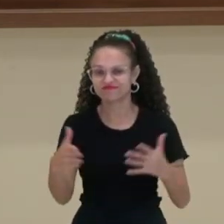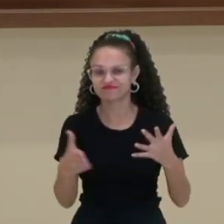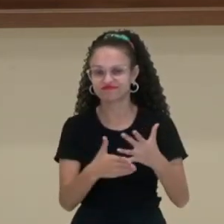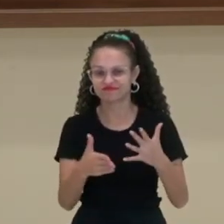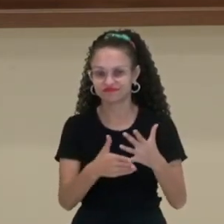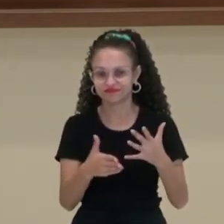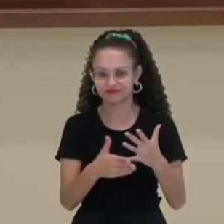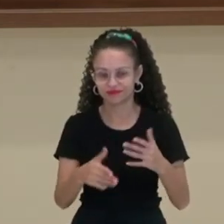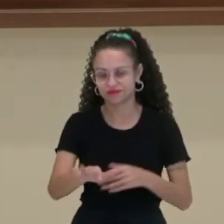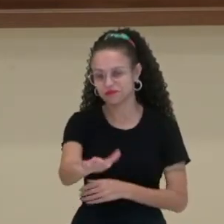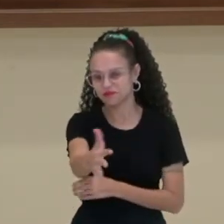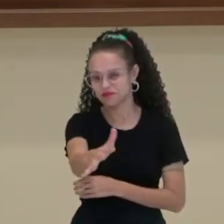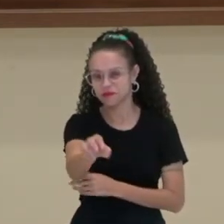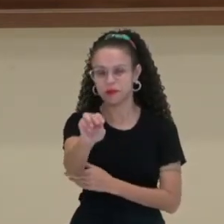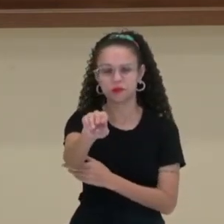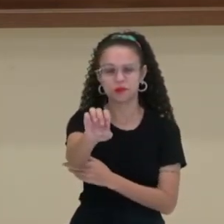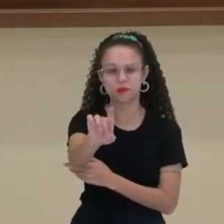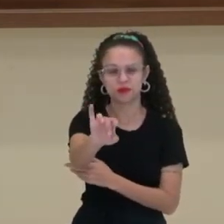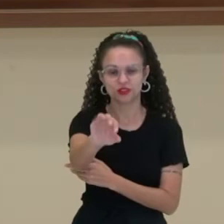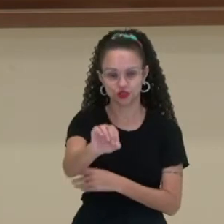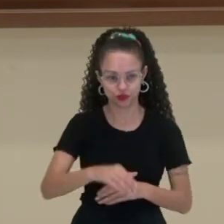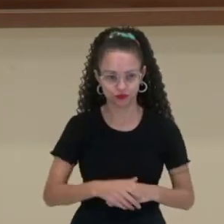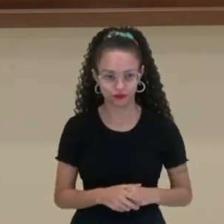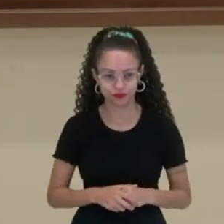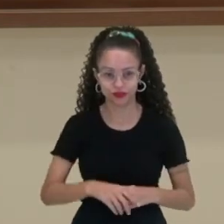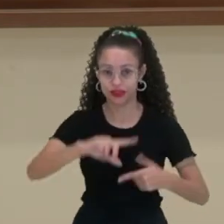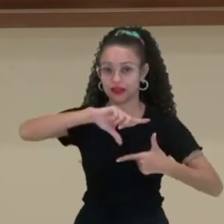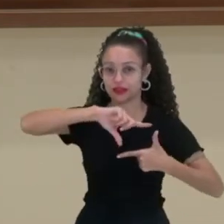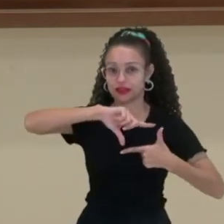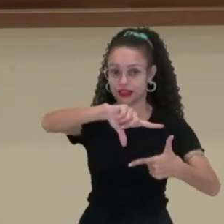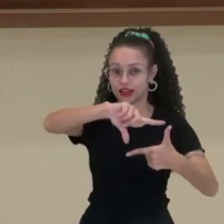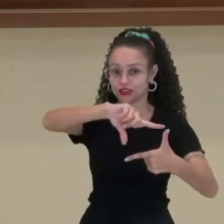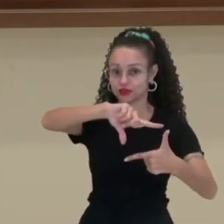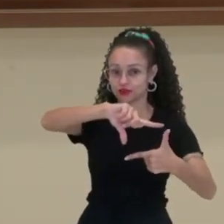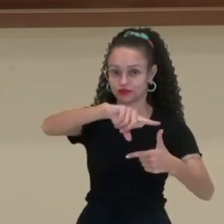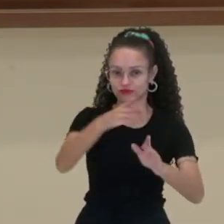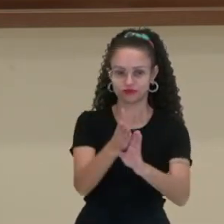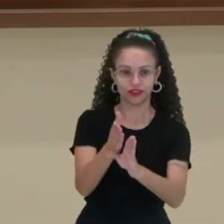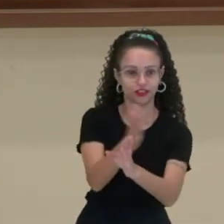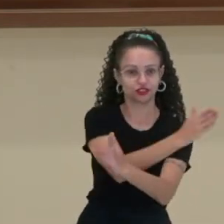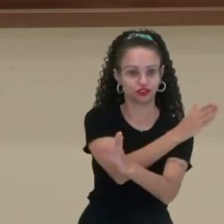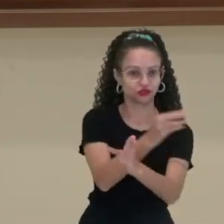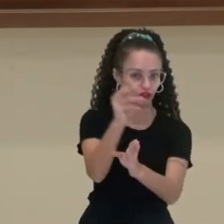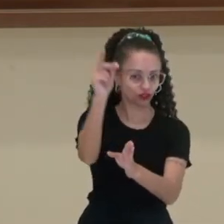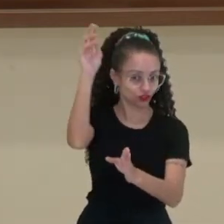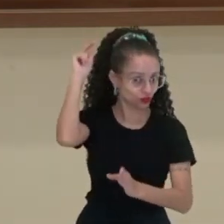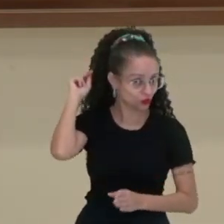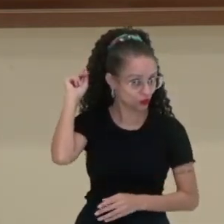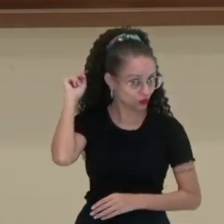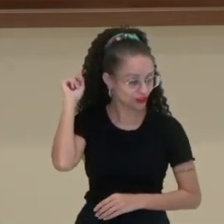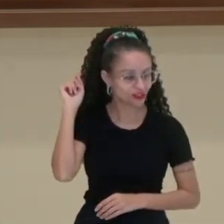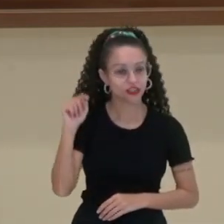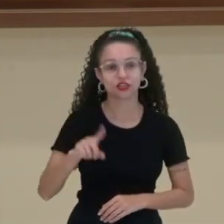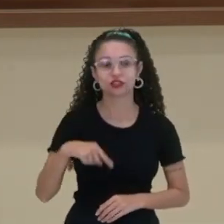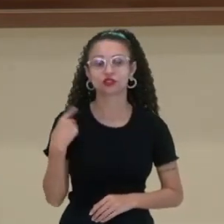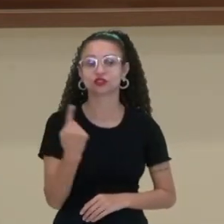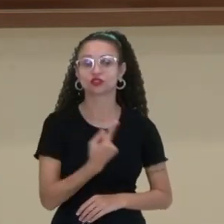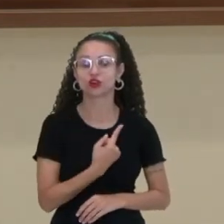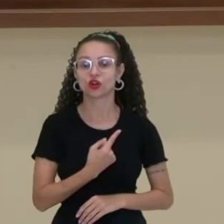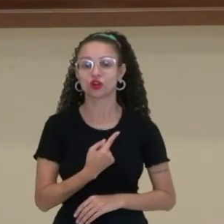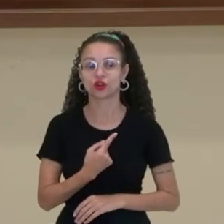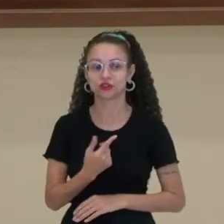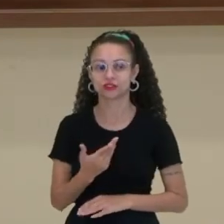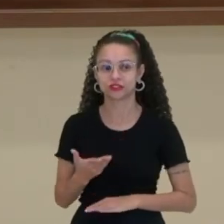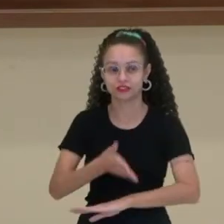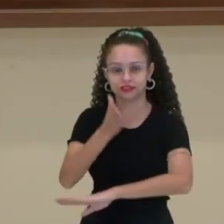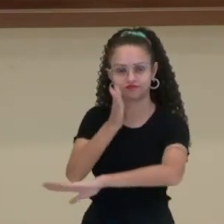É o médio. O clássico estava antes, a Idade Antiga. Nós estamos vivendo a Idade